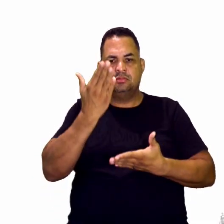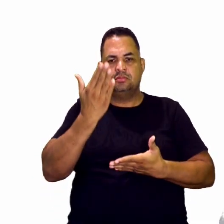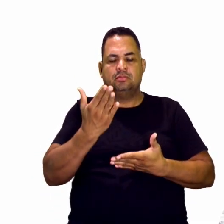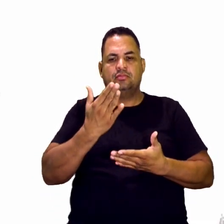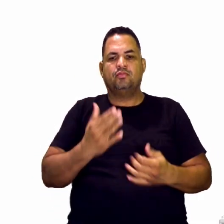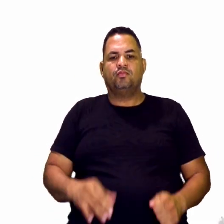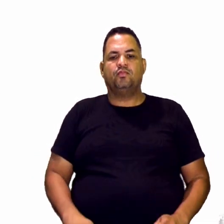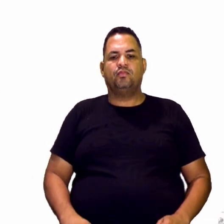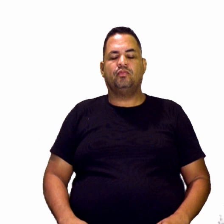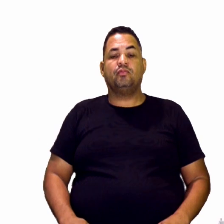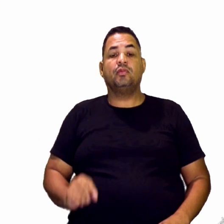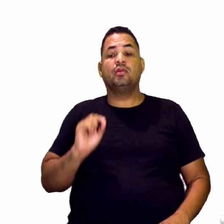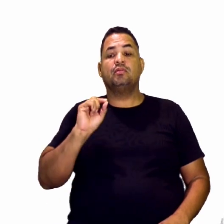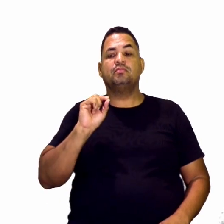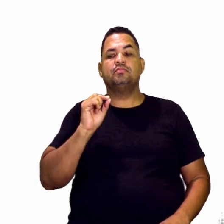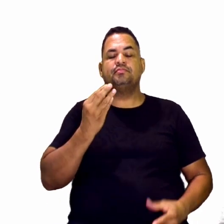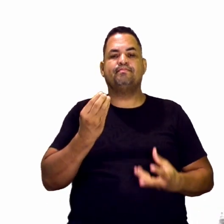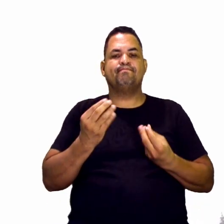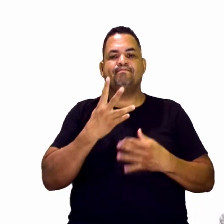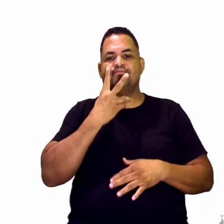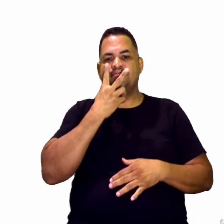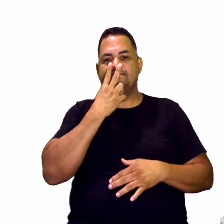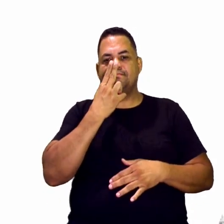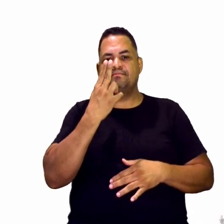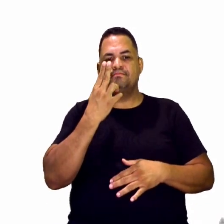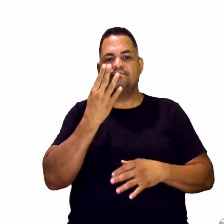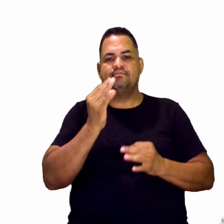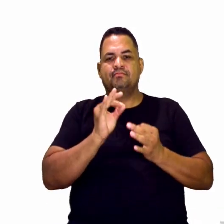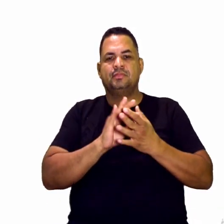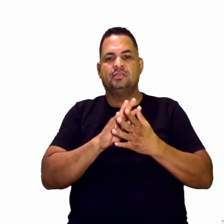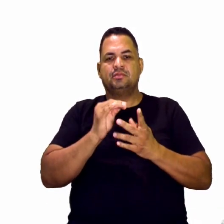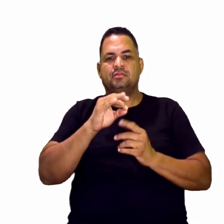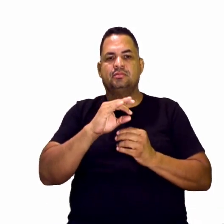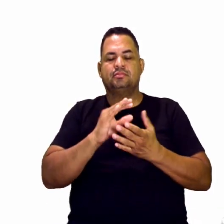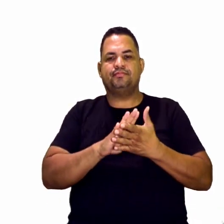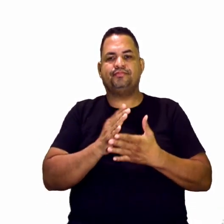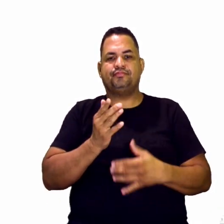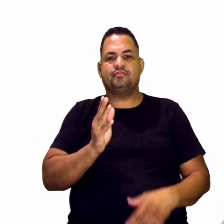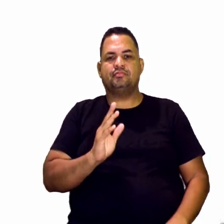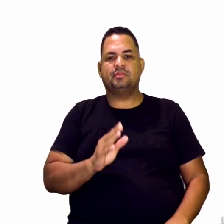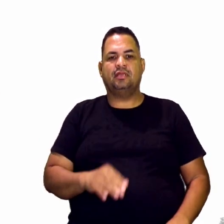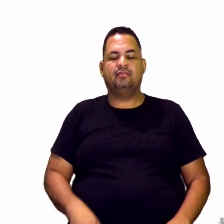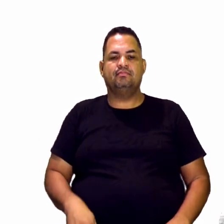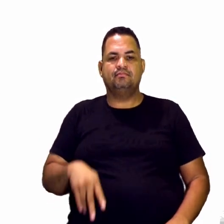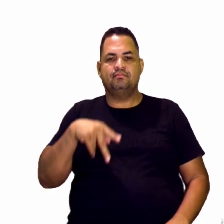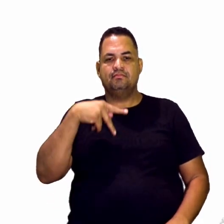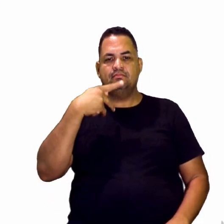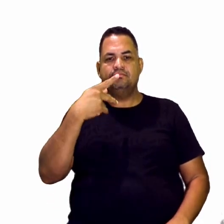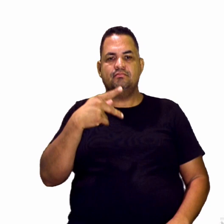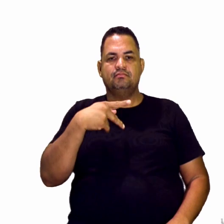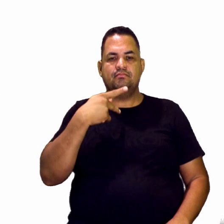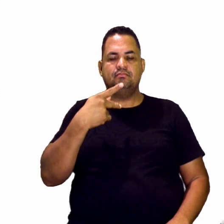ser aí o quê? Como se fosse proeminências da membrana, né? Continuando, a gente está falando de membrana.